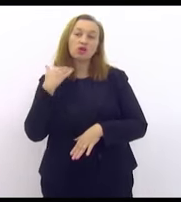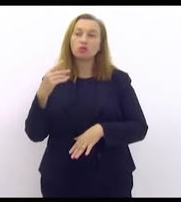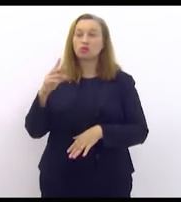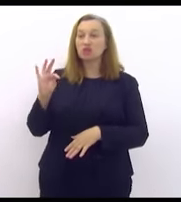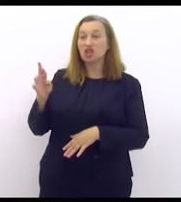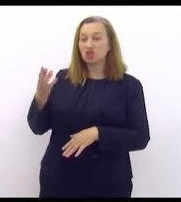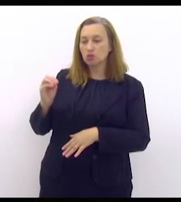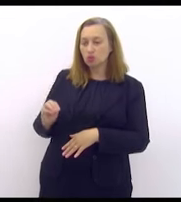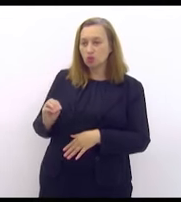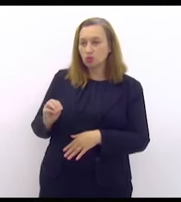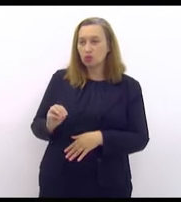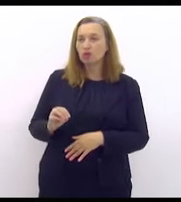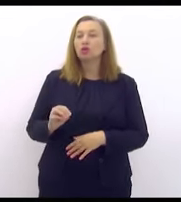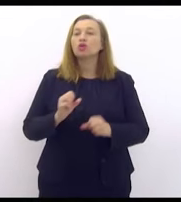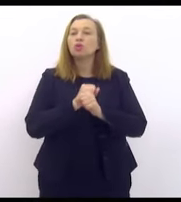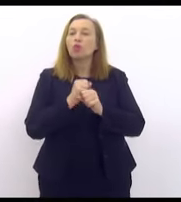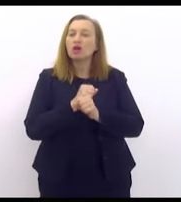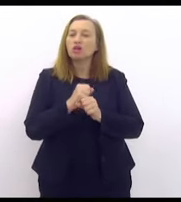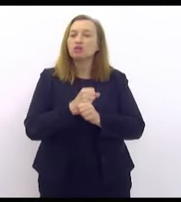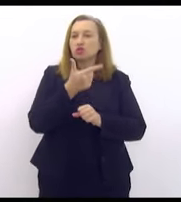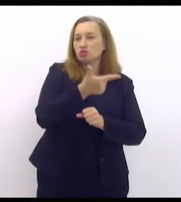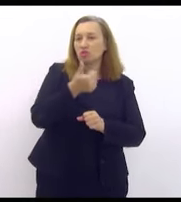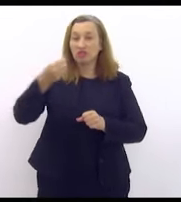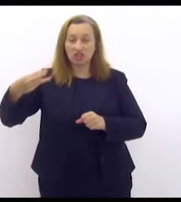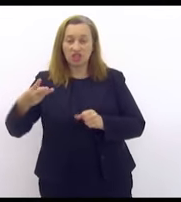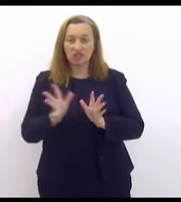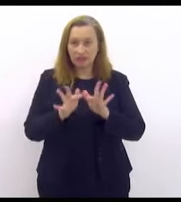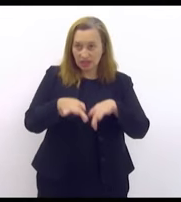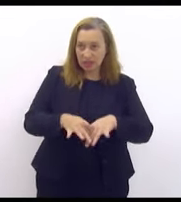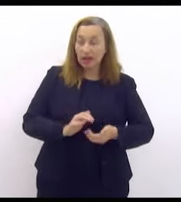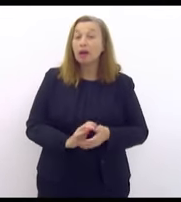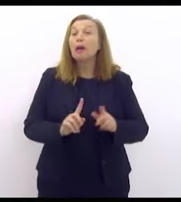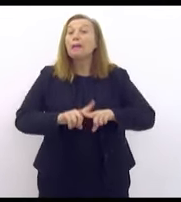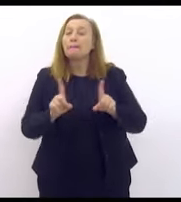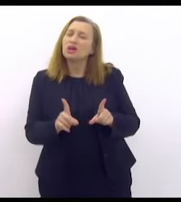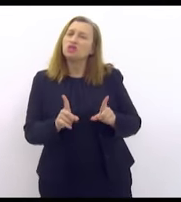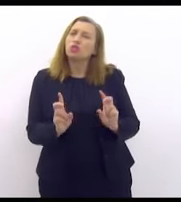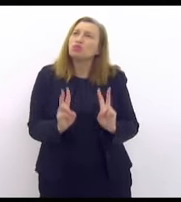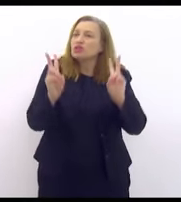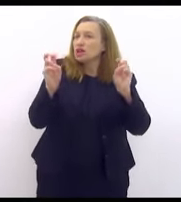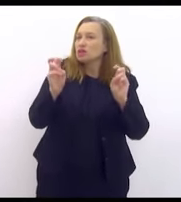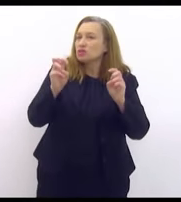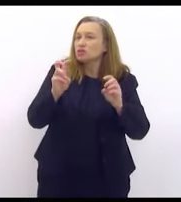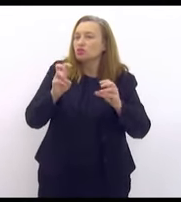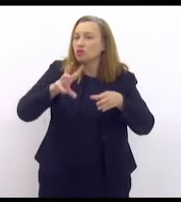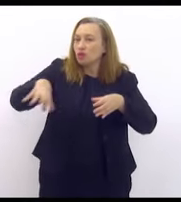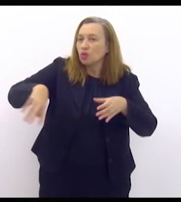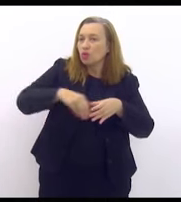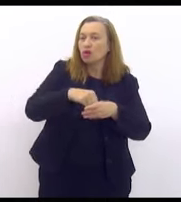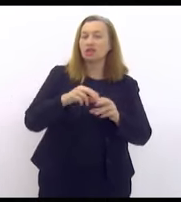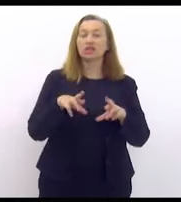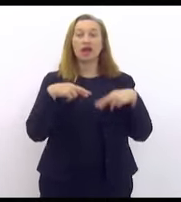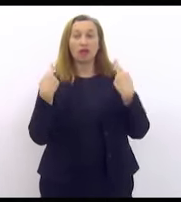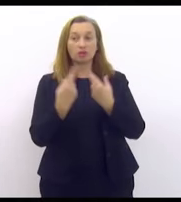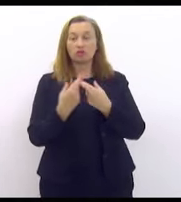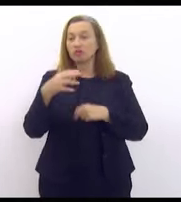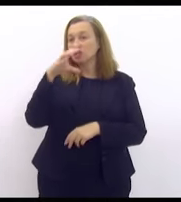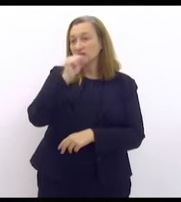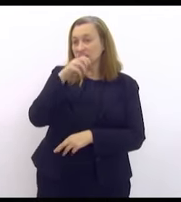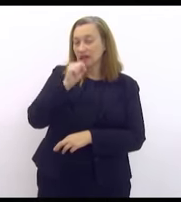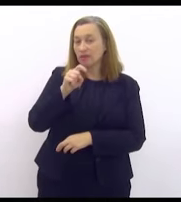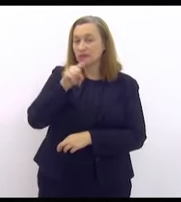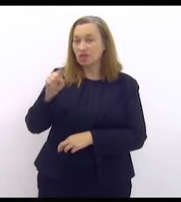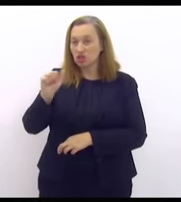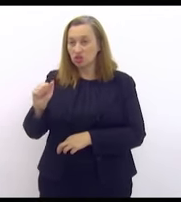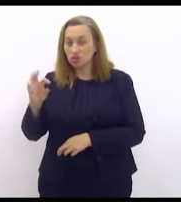apenas a fechar o ano de 2023. Foi uma das questões que foram colocadas na nossa reunião lá de sábado na Zona Oeste,